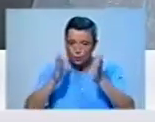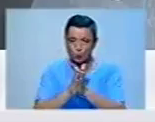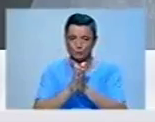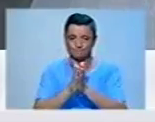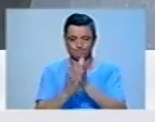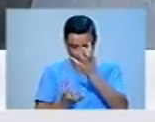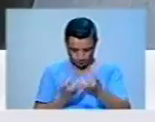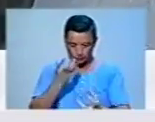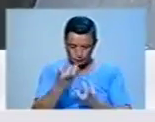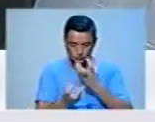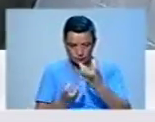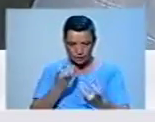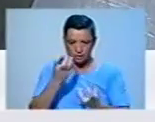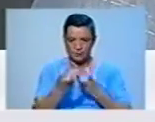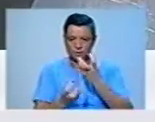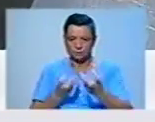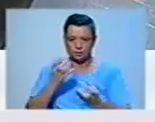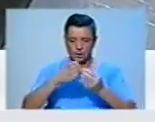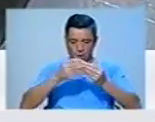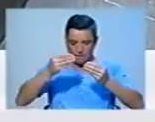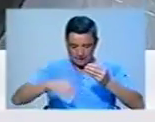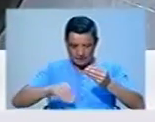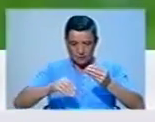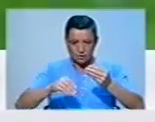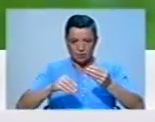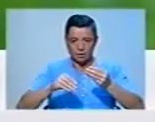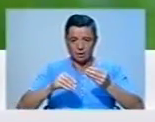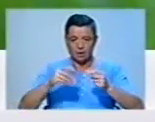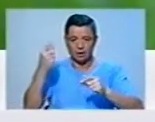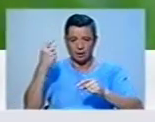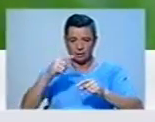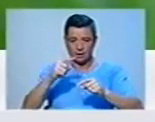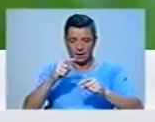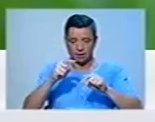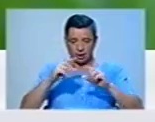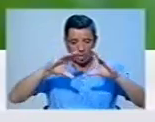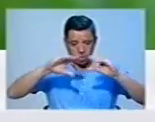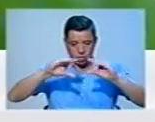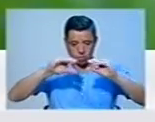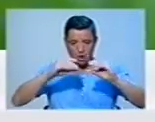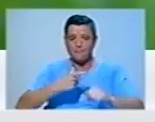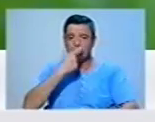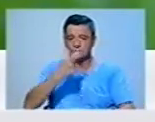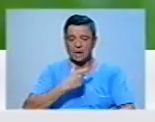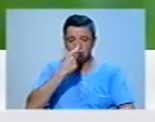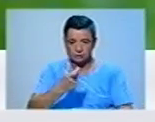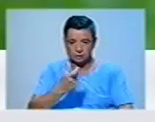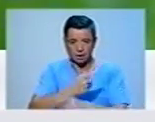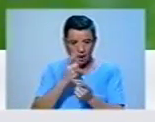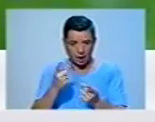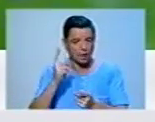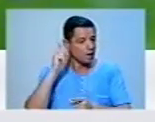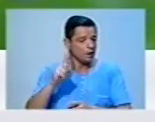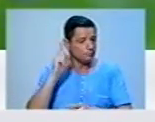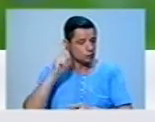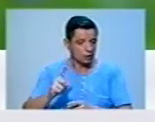Vamos deixar então o pimento amaciado. E quando utilizarmos este recheio para o colocarmos nos pastéis, também é importante